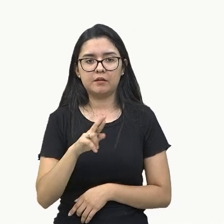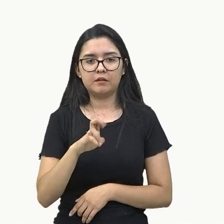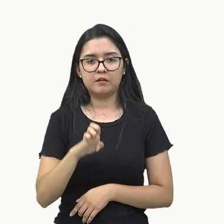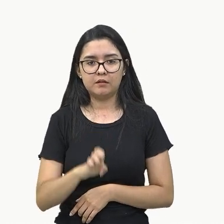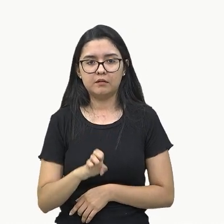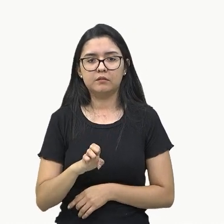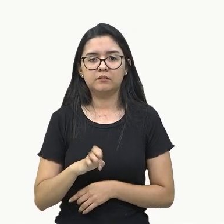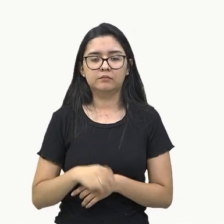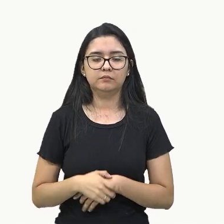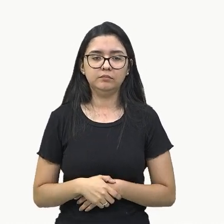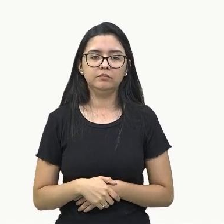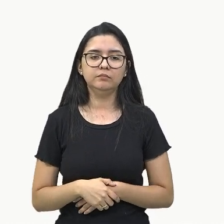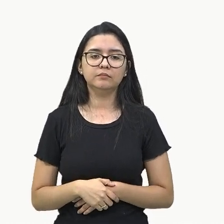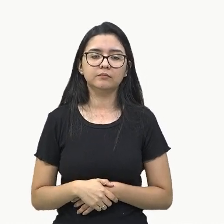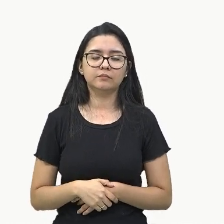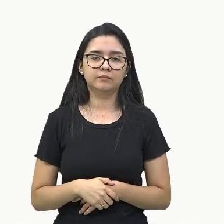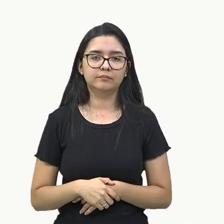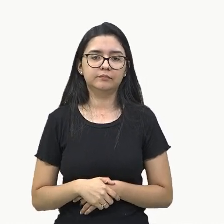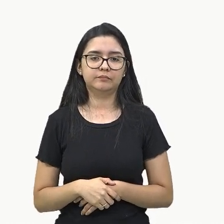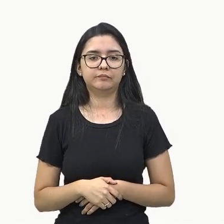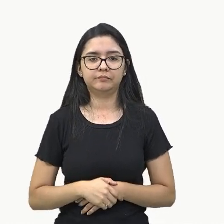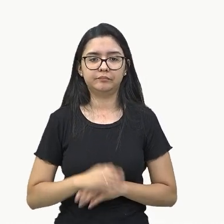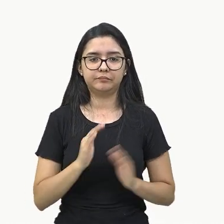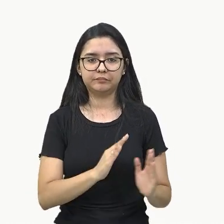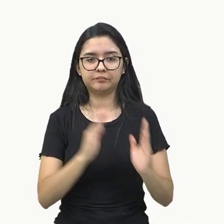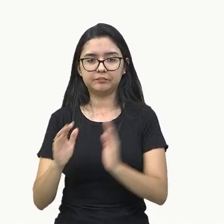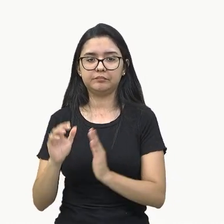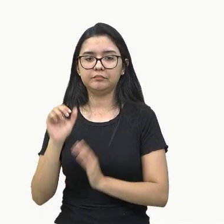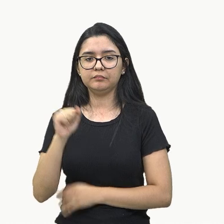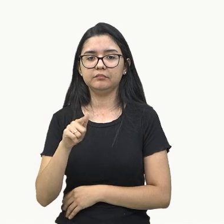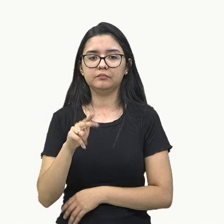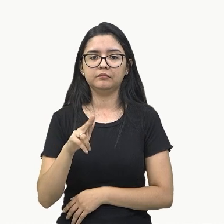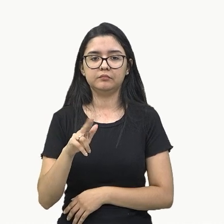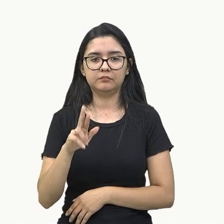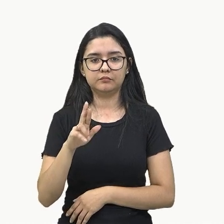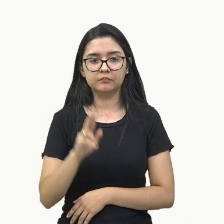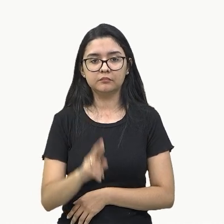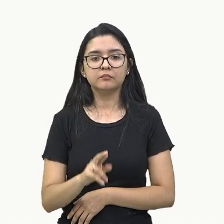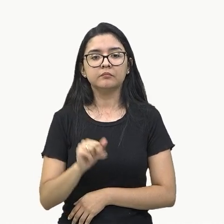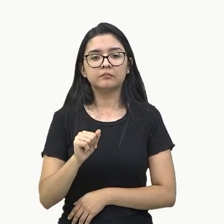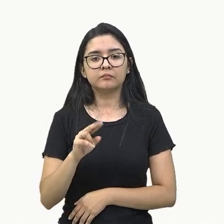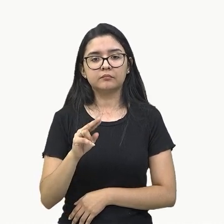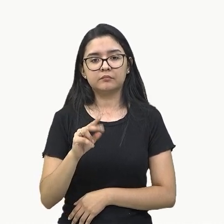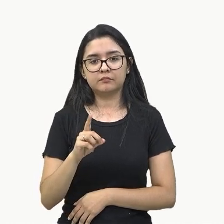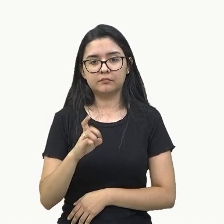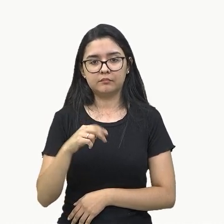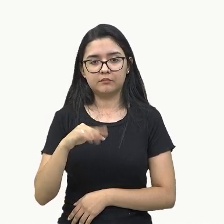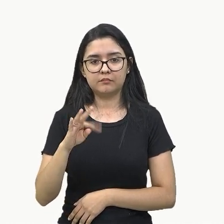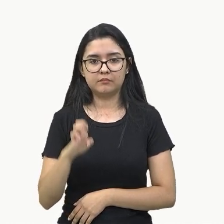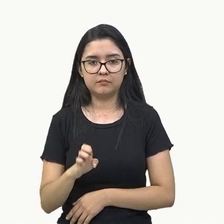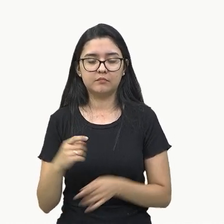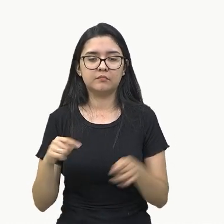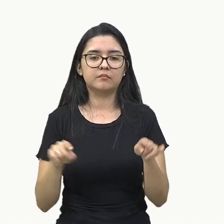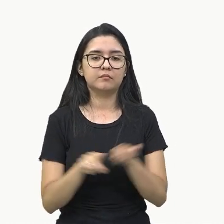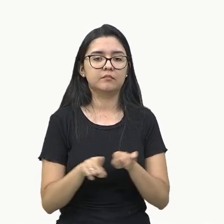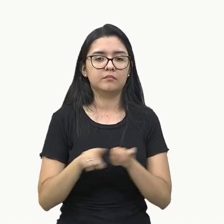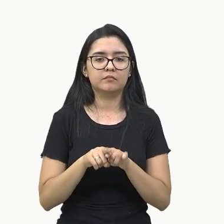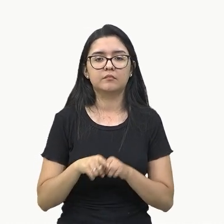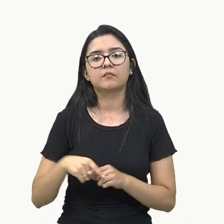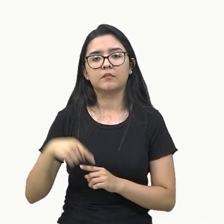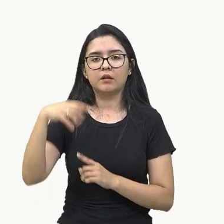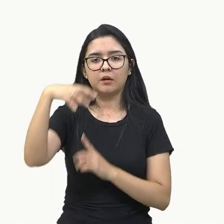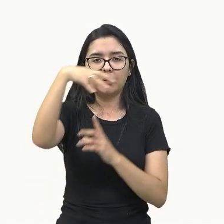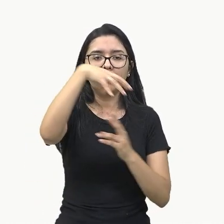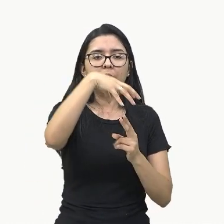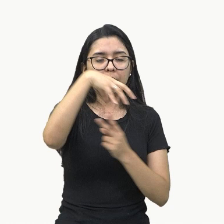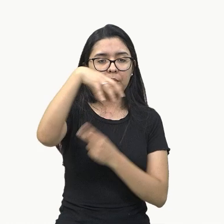mais acre. Aguardente, água mais ardente, sumiu A. E paraquedas, para e quedas, sim,